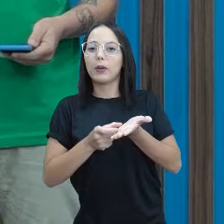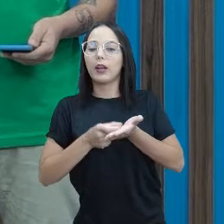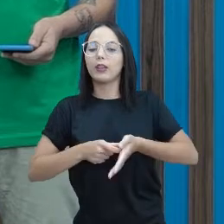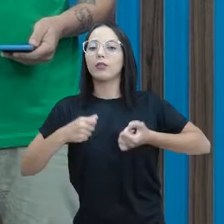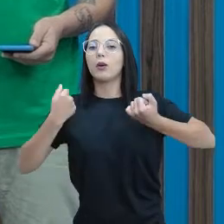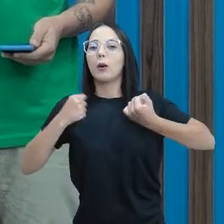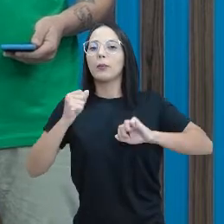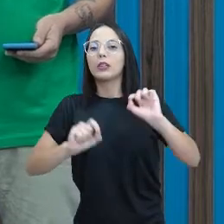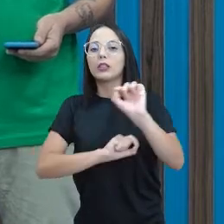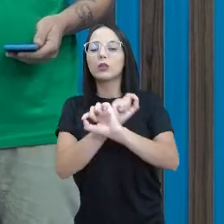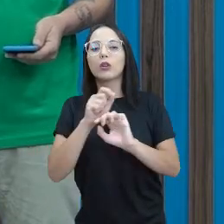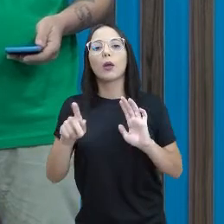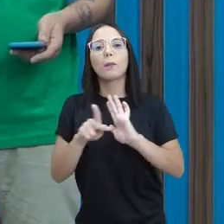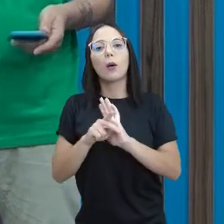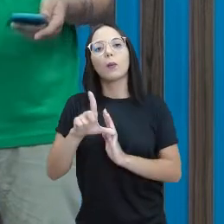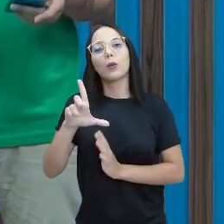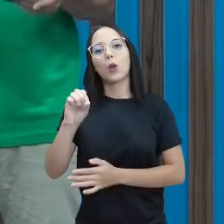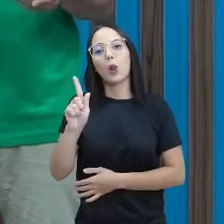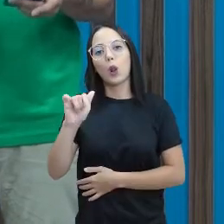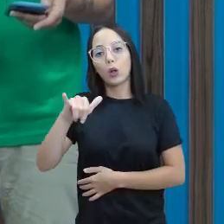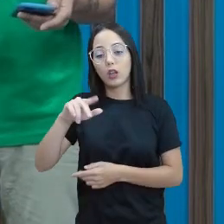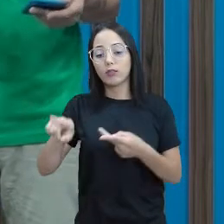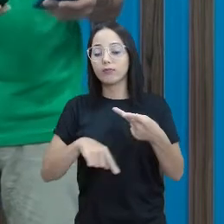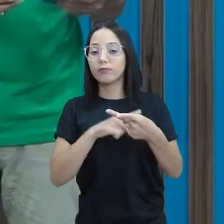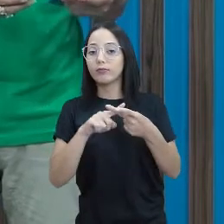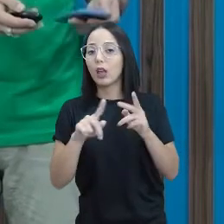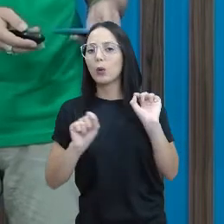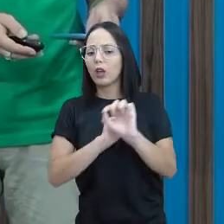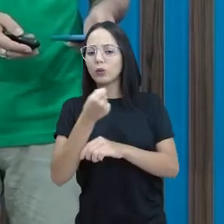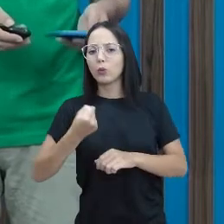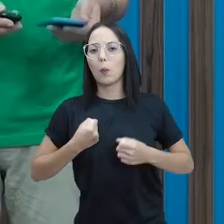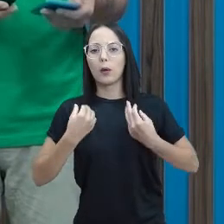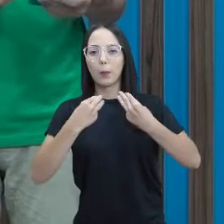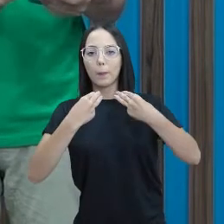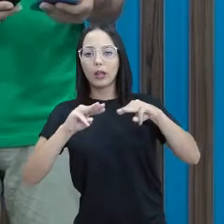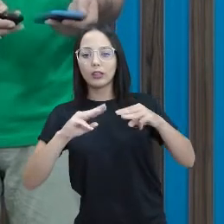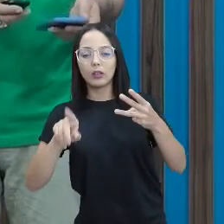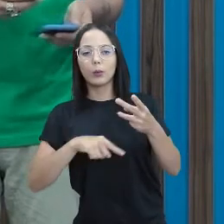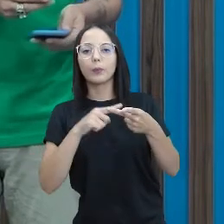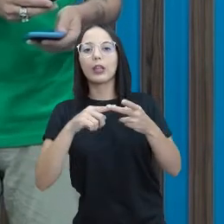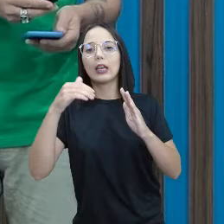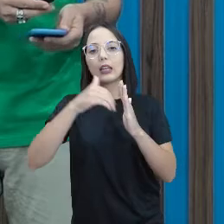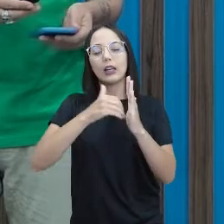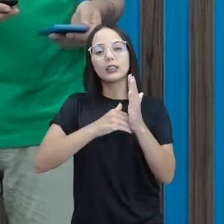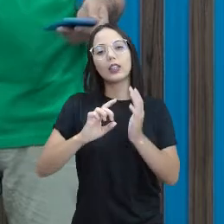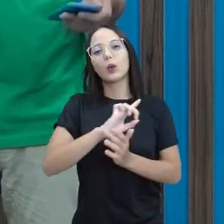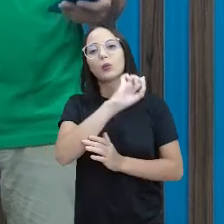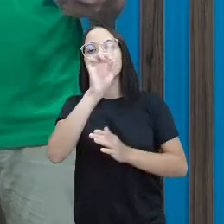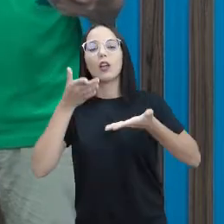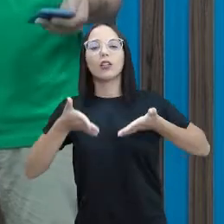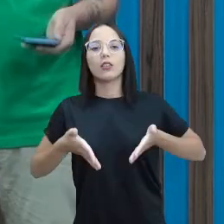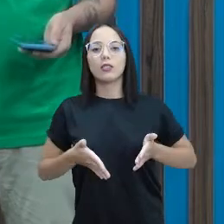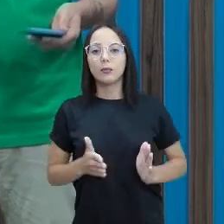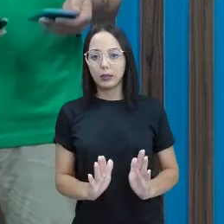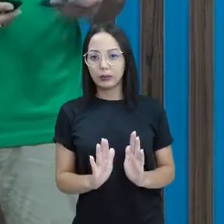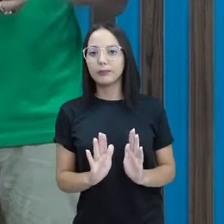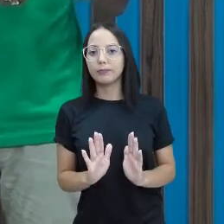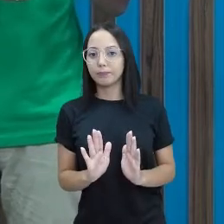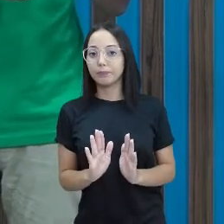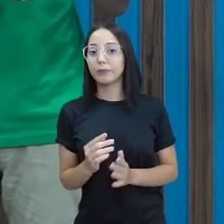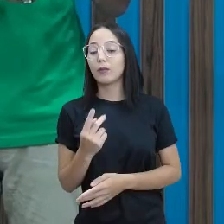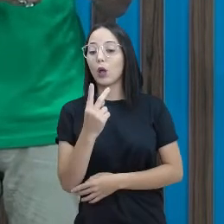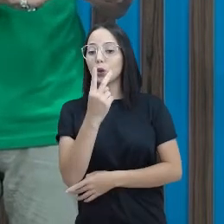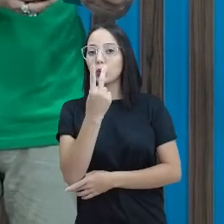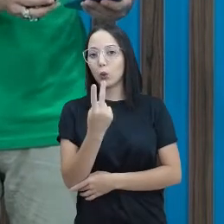precisar colocar o login e a senha. O login é sua matrícula e a sua senha é a data do seu nascimento, com